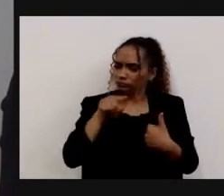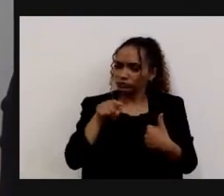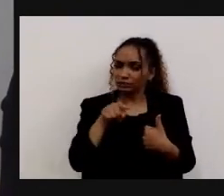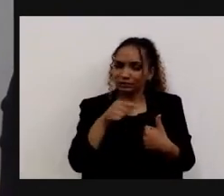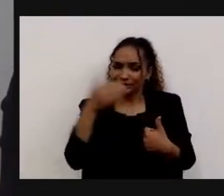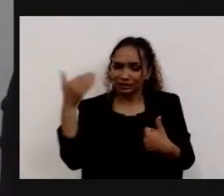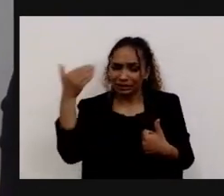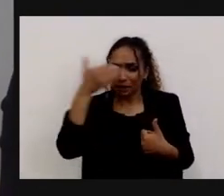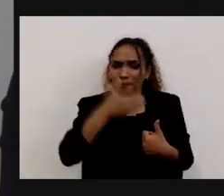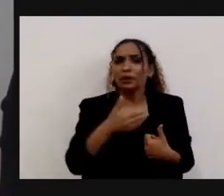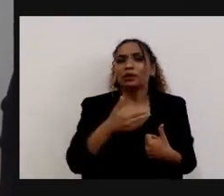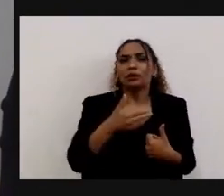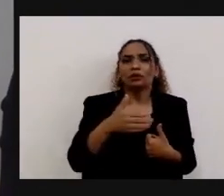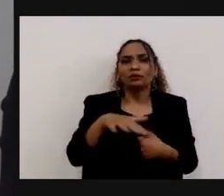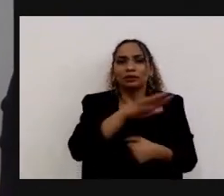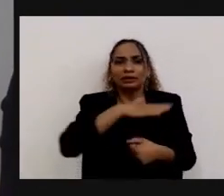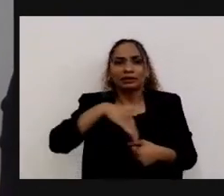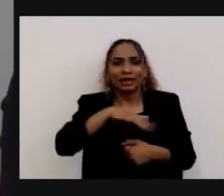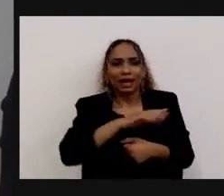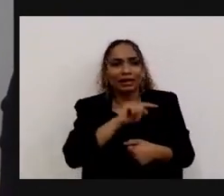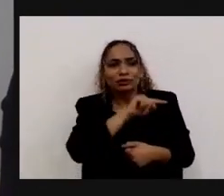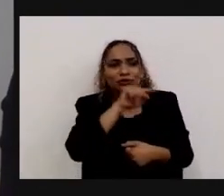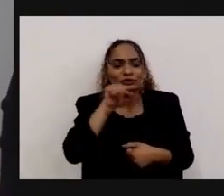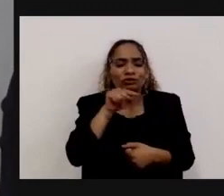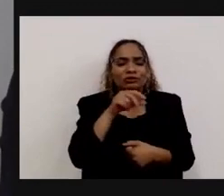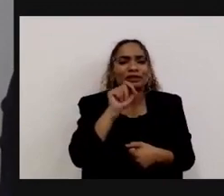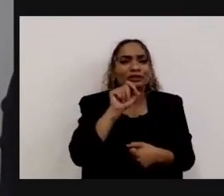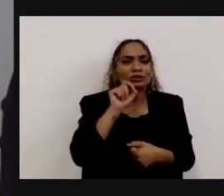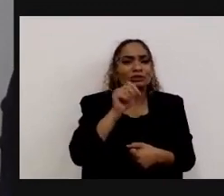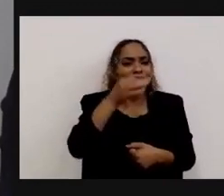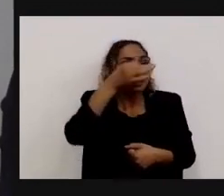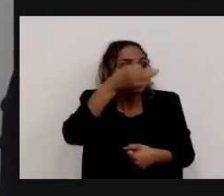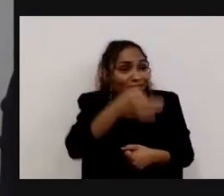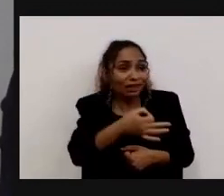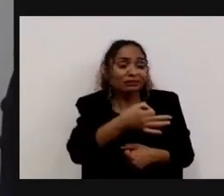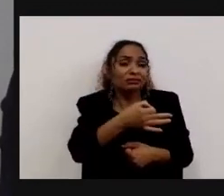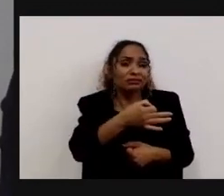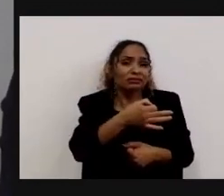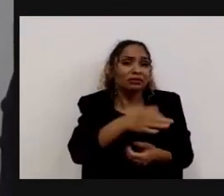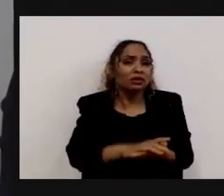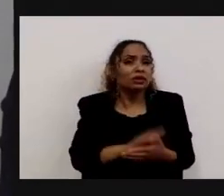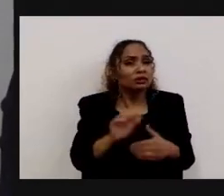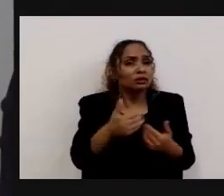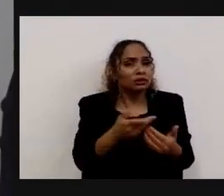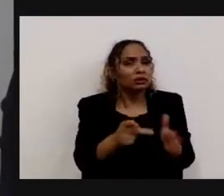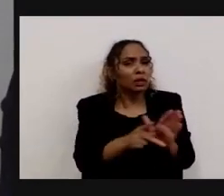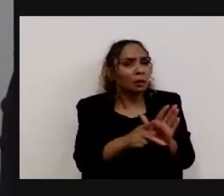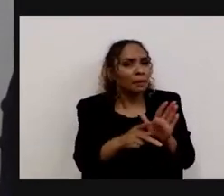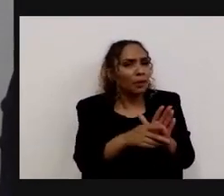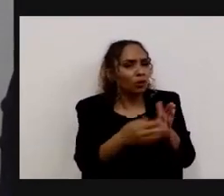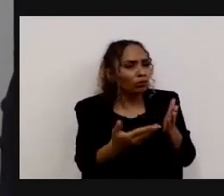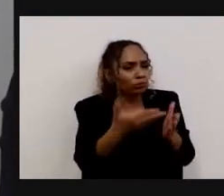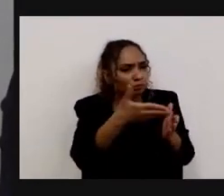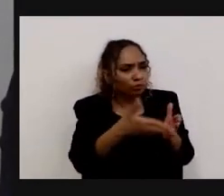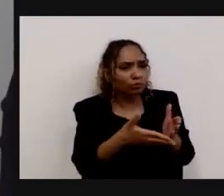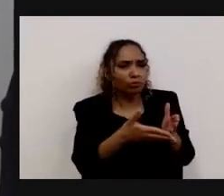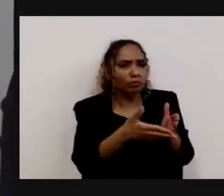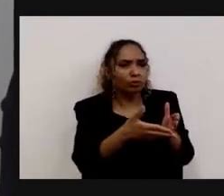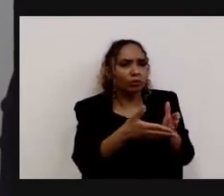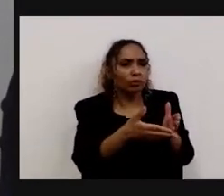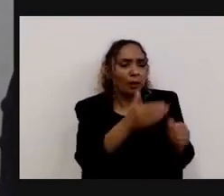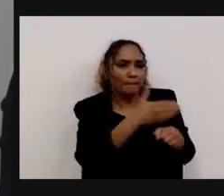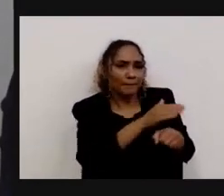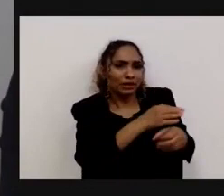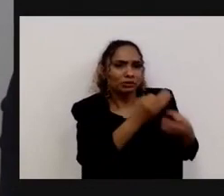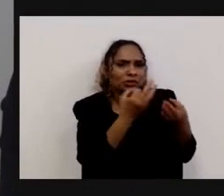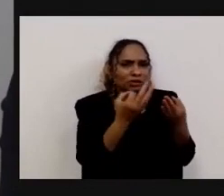geraram uma evidência sobre o ambiente de vocês o que que funciona e nesse caso específico prático de meditação gera um